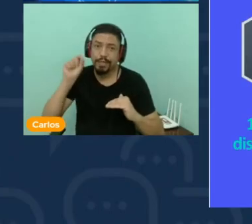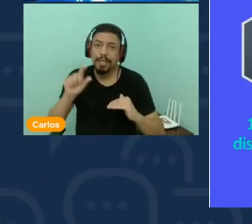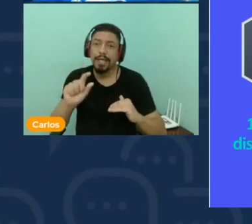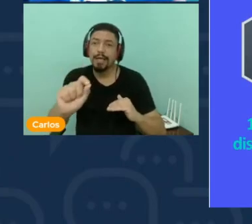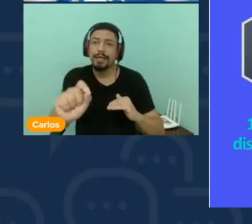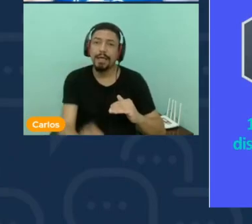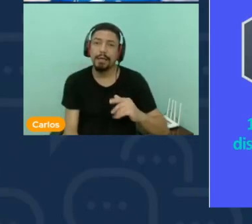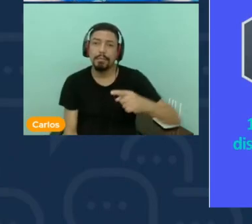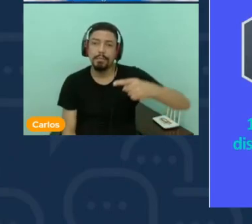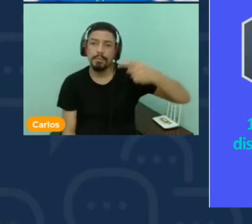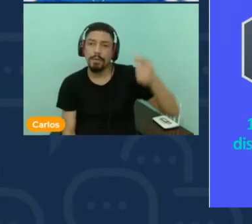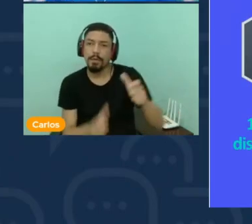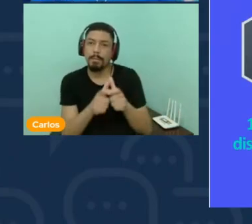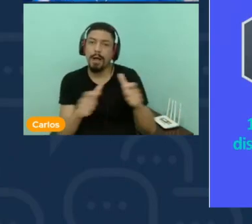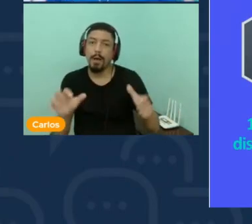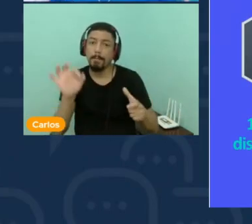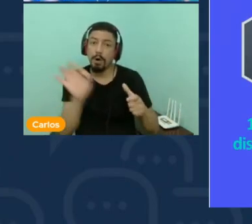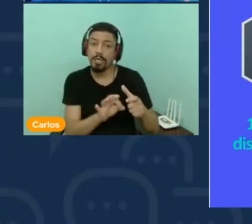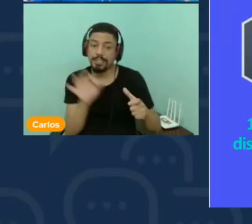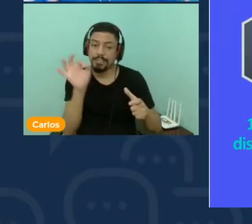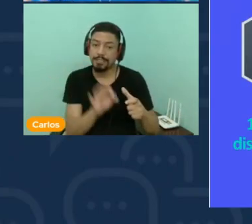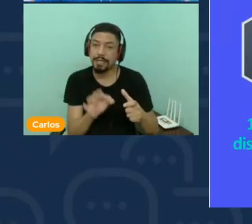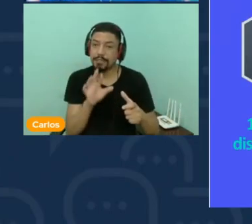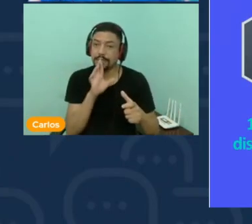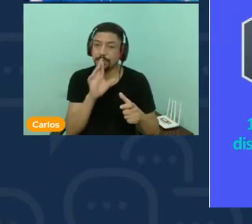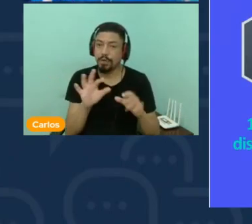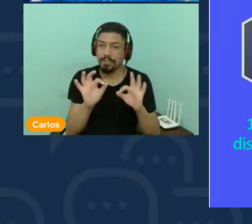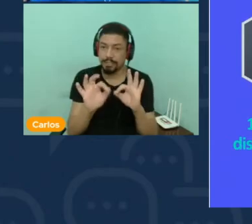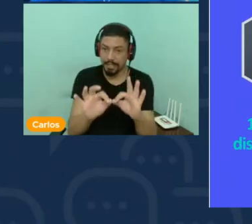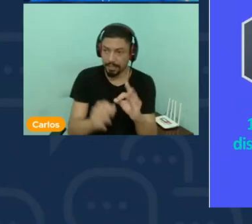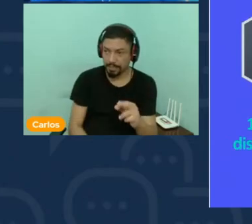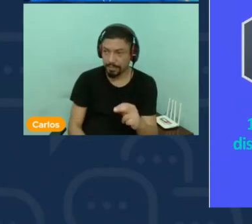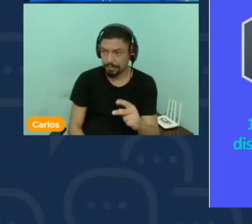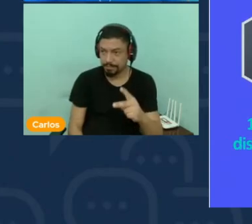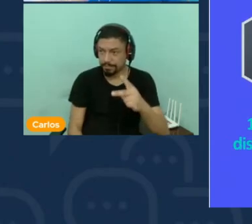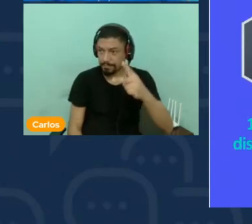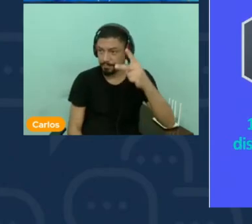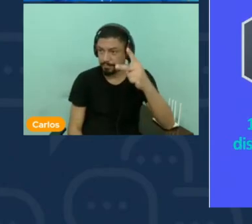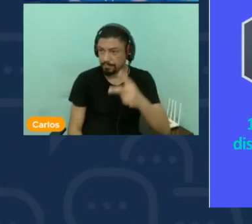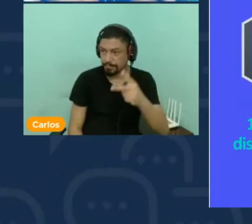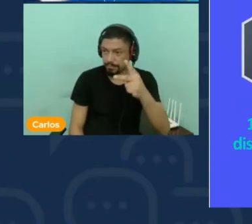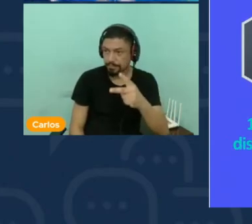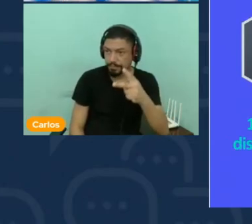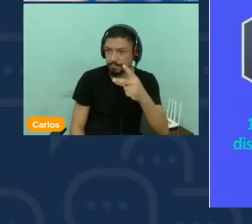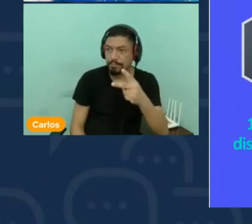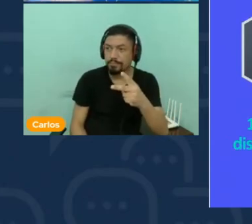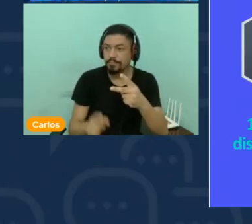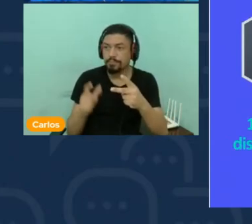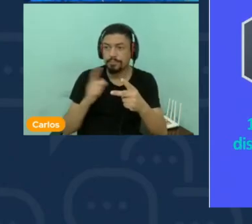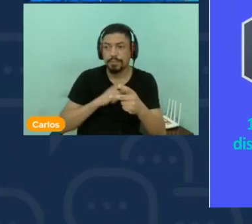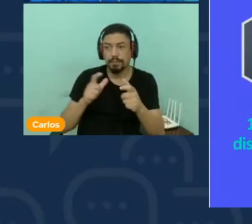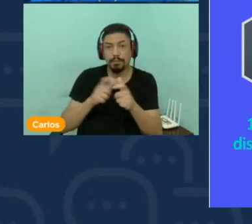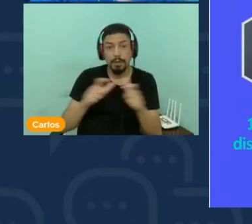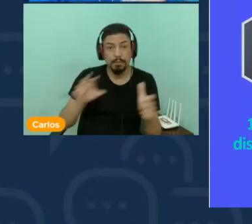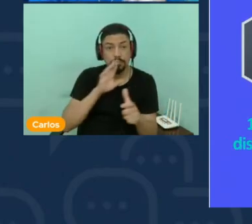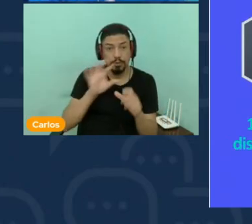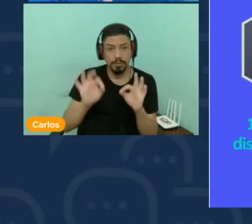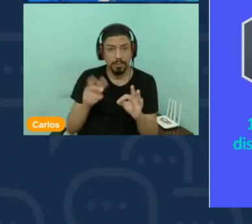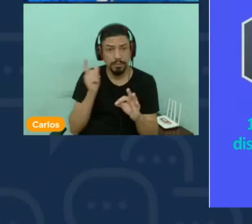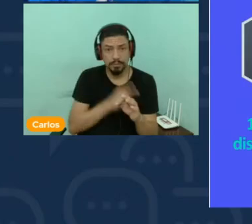desempate? Maior porcentagem de acertos, obviamente, quem acertar mais está na